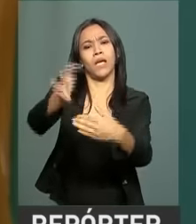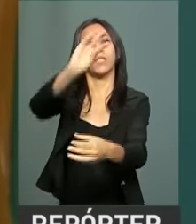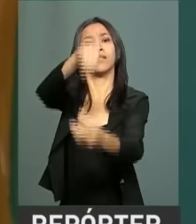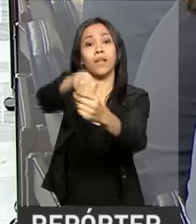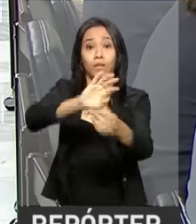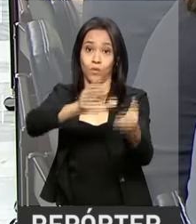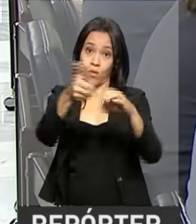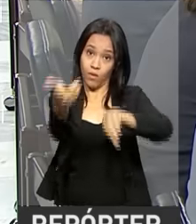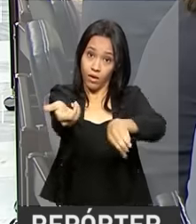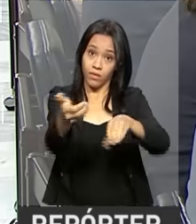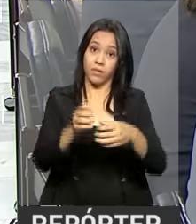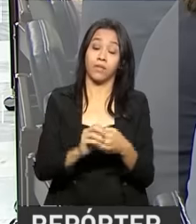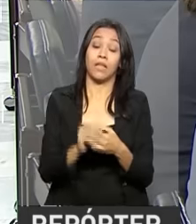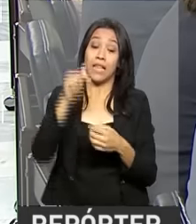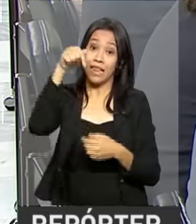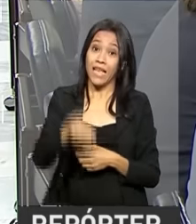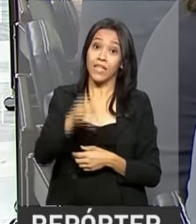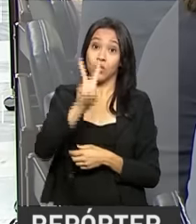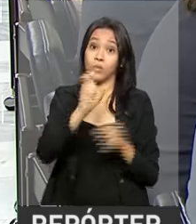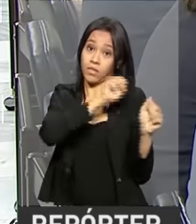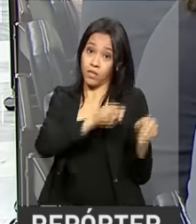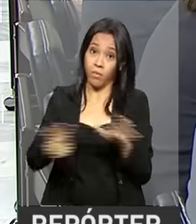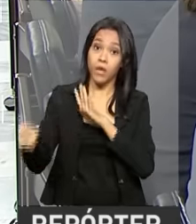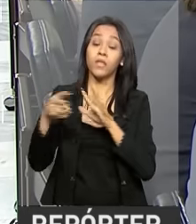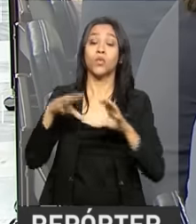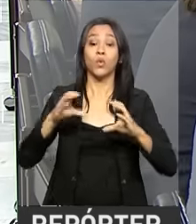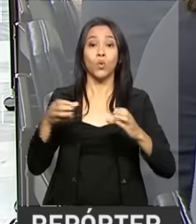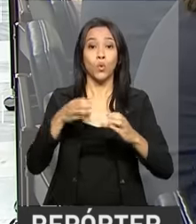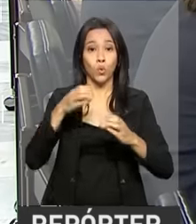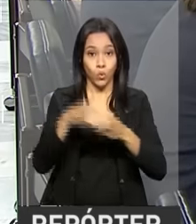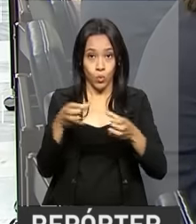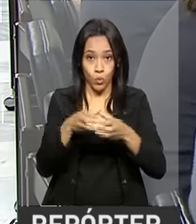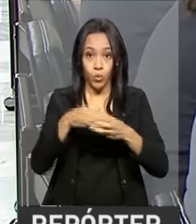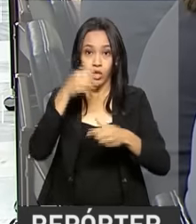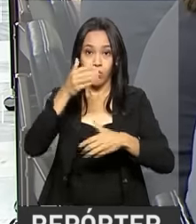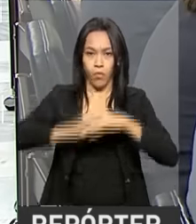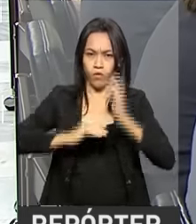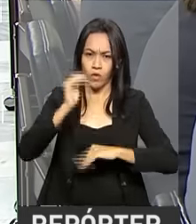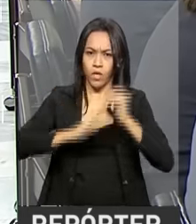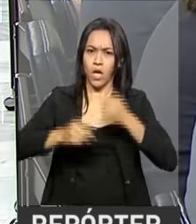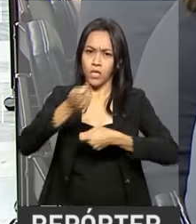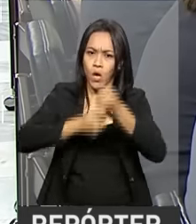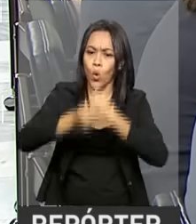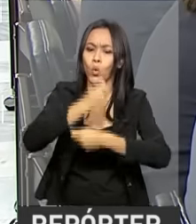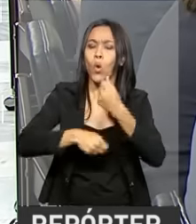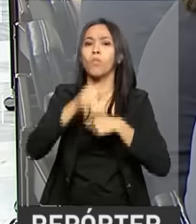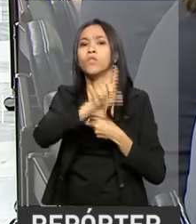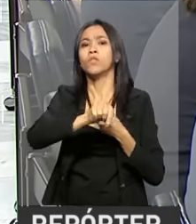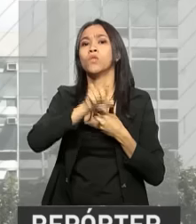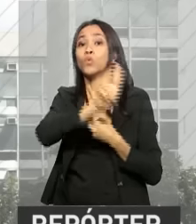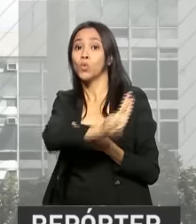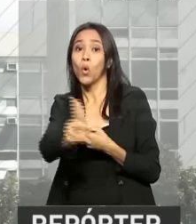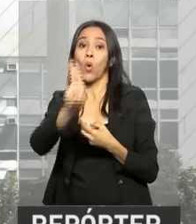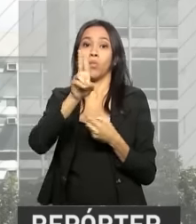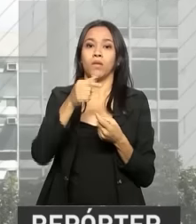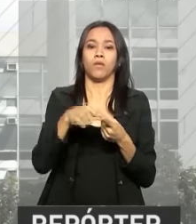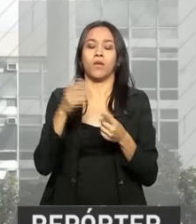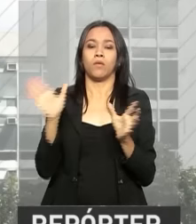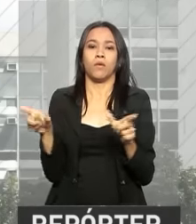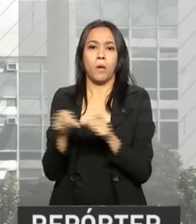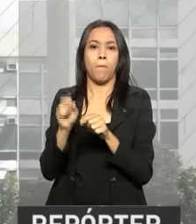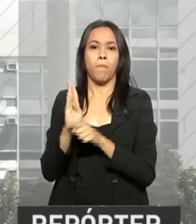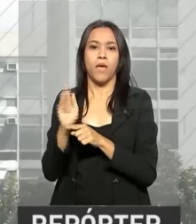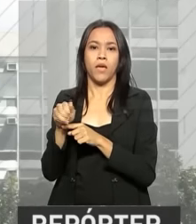Congresso Nacional nessas duas semanas a equipe Econômica também anunciou os nomes para o comando de bancos ligados ao governo BN